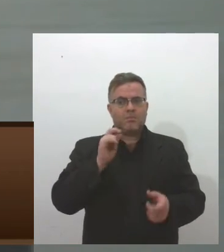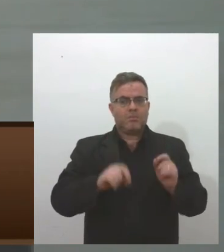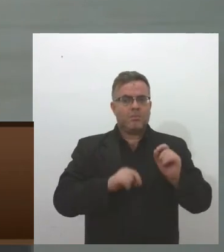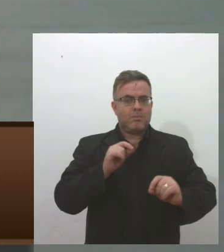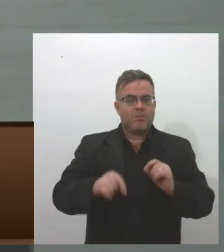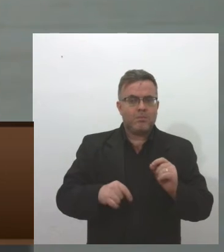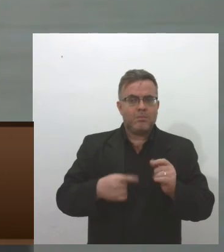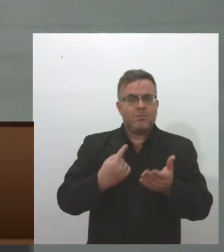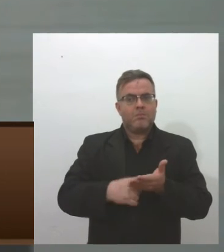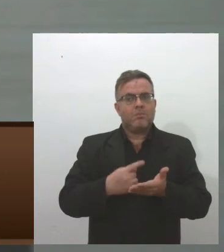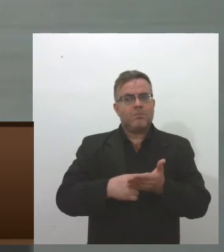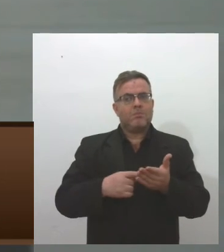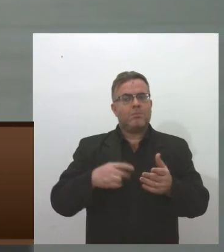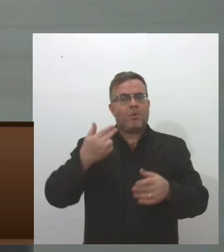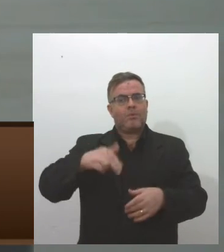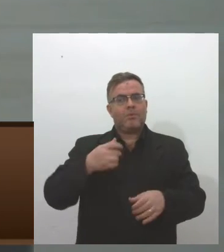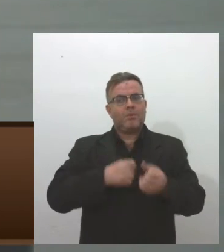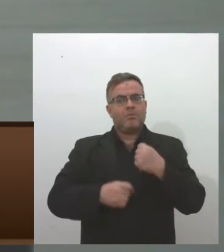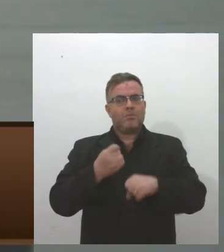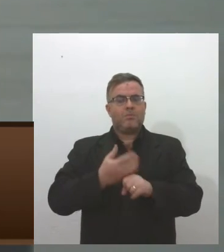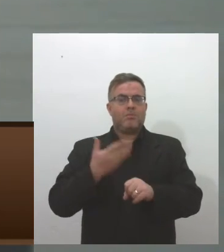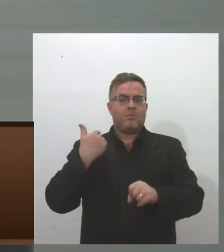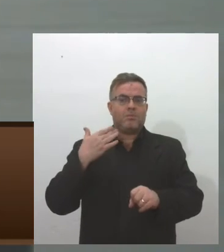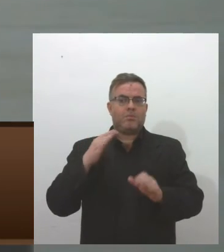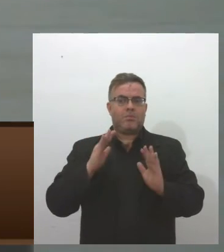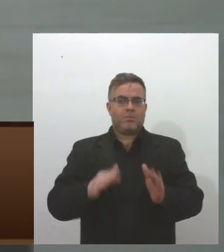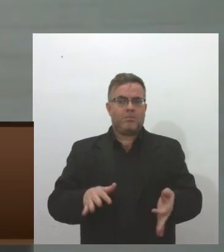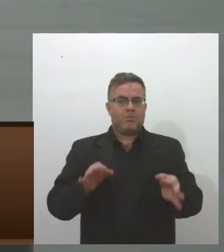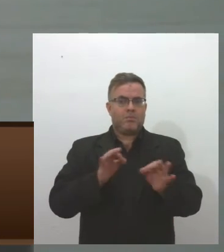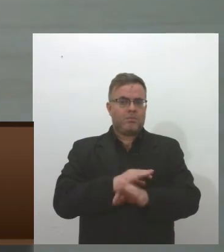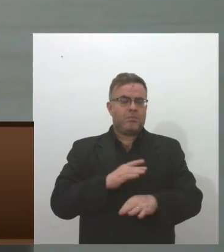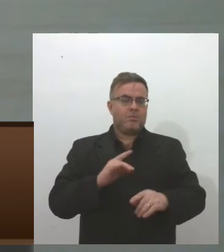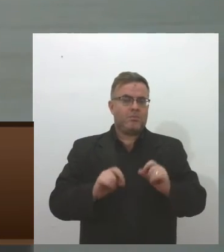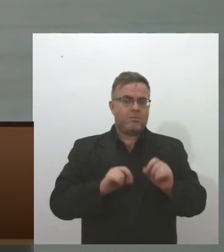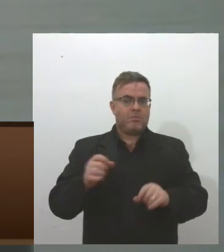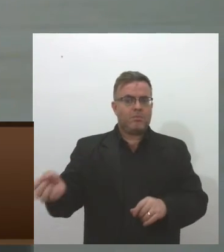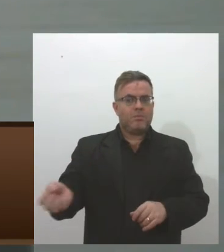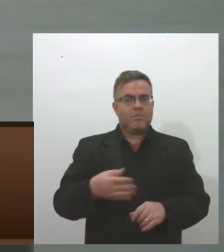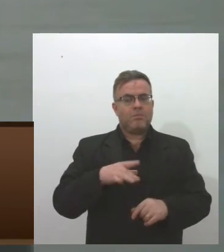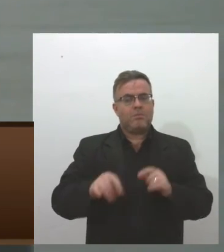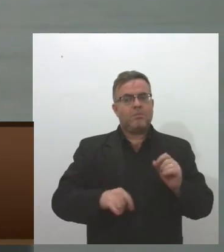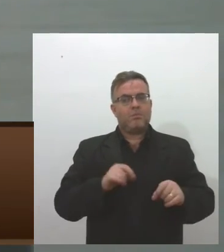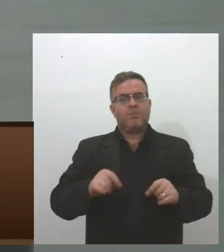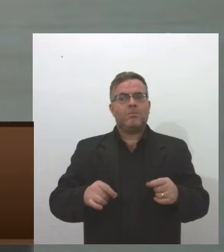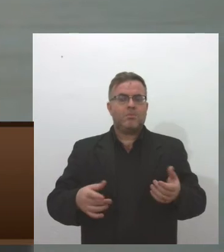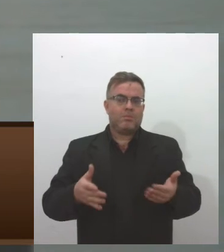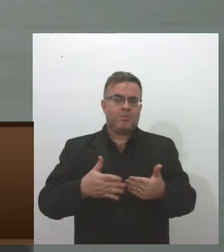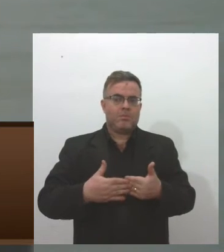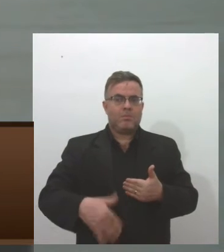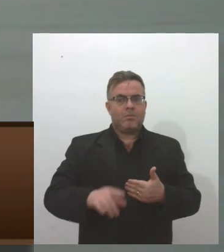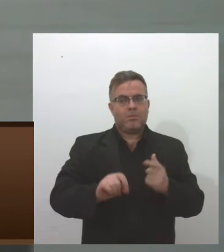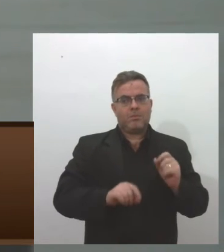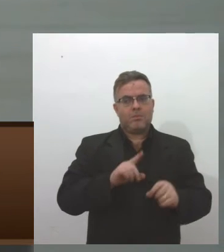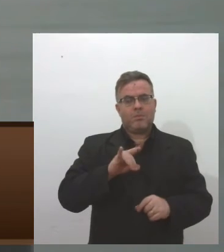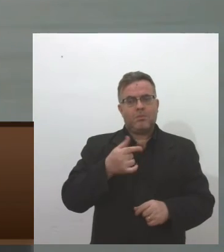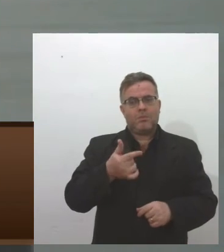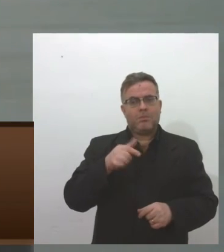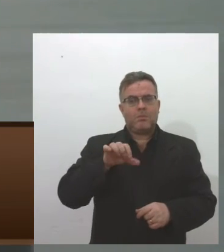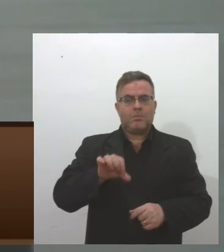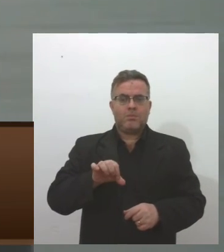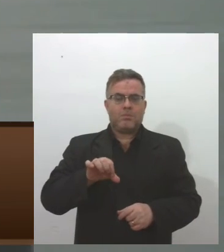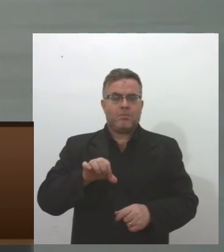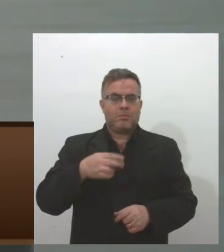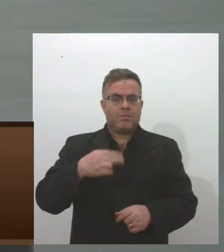para novembro do ano passado foram adiadas por causa da pandemia do novo coronavírus. A previsão é que no dia 29 de novembro